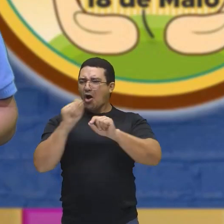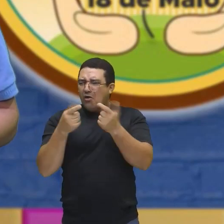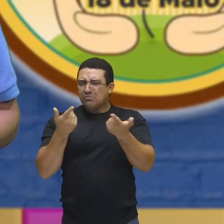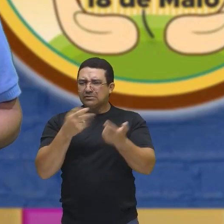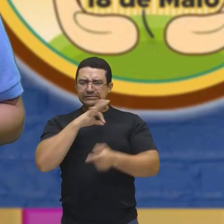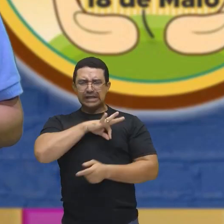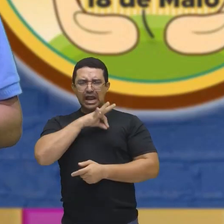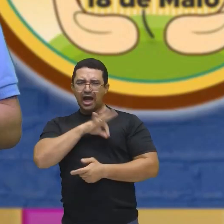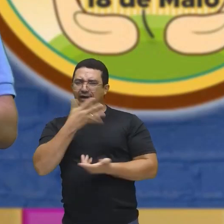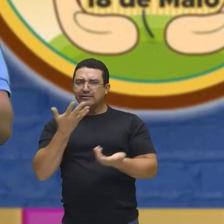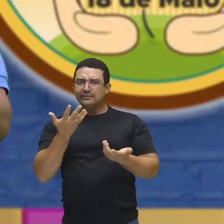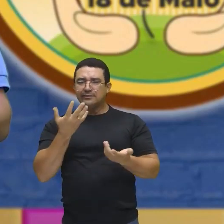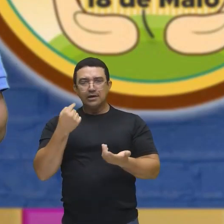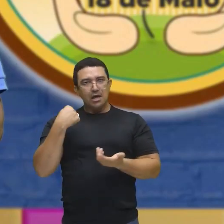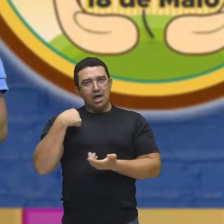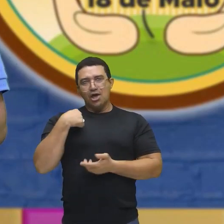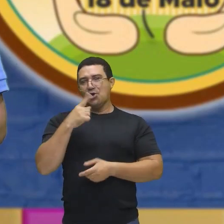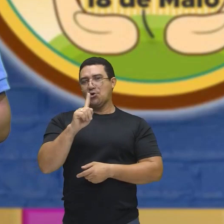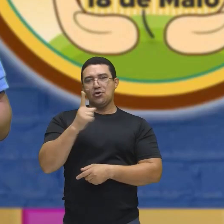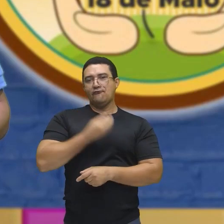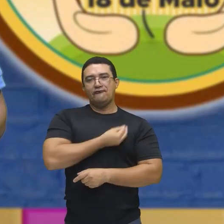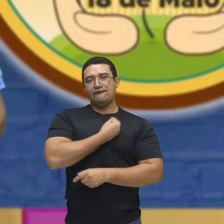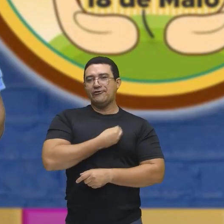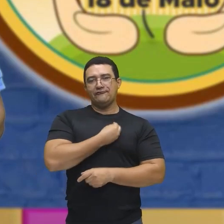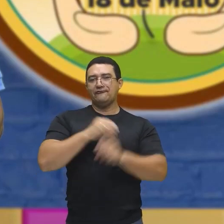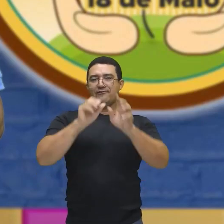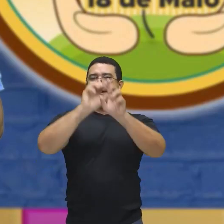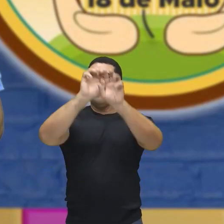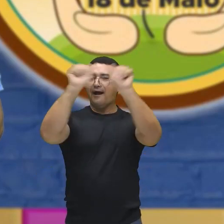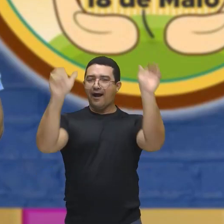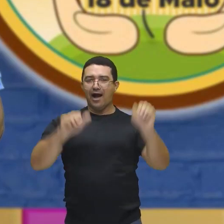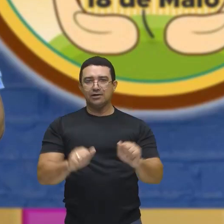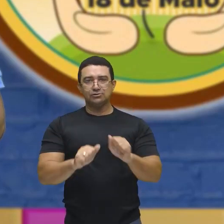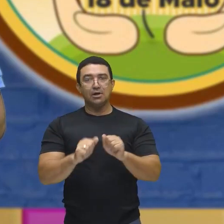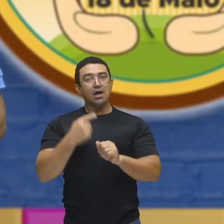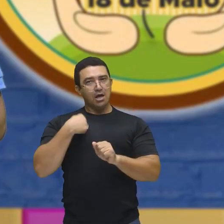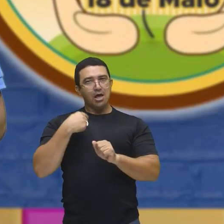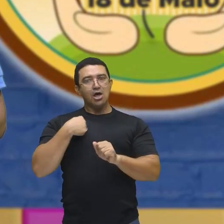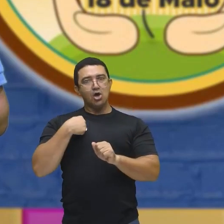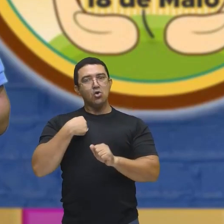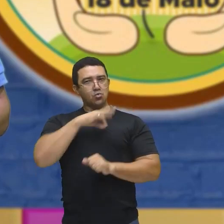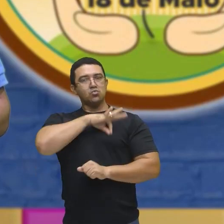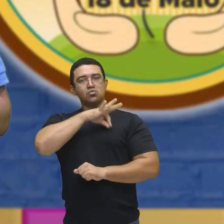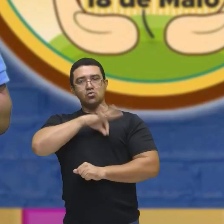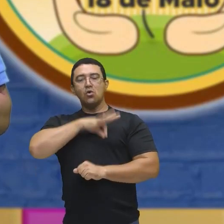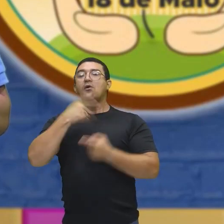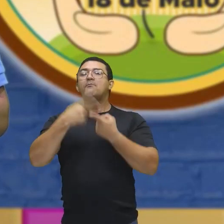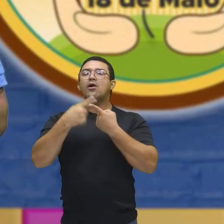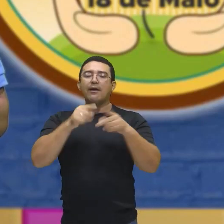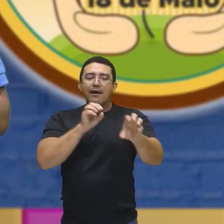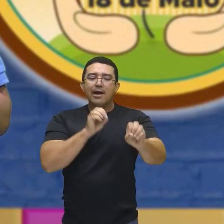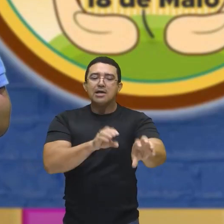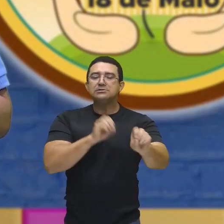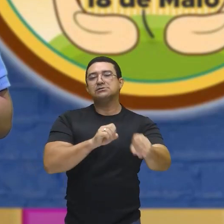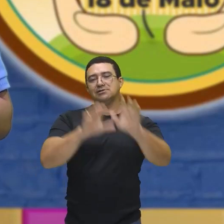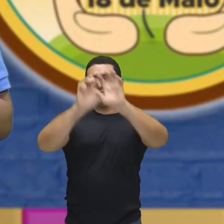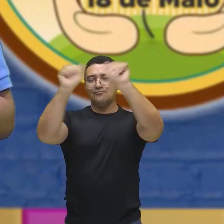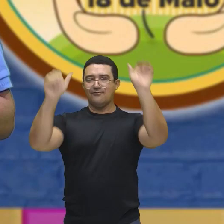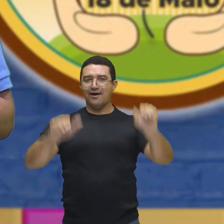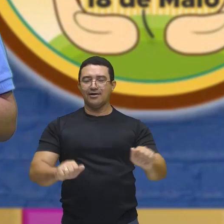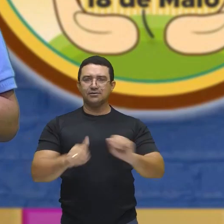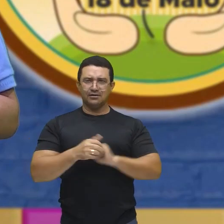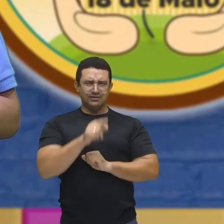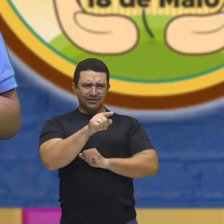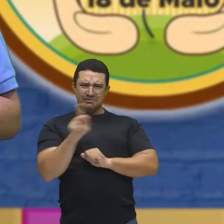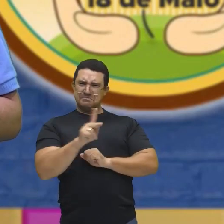da arte, eu sobrevivo de dar aula de arte, de falar sobre essa valorização, certo? Então, as pessoas dizem, professora de